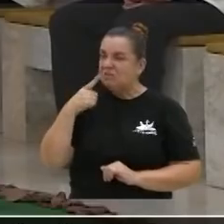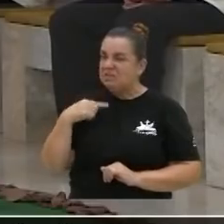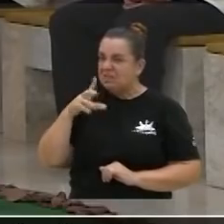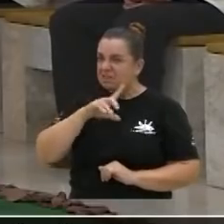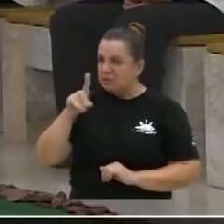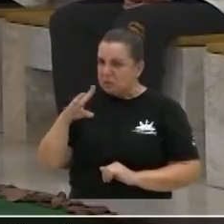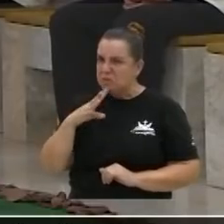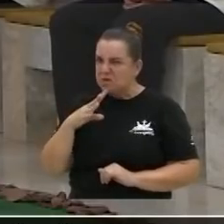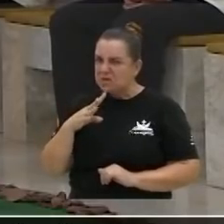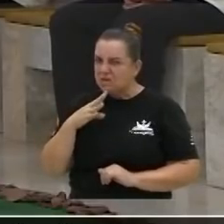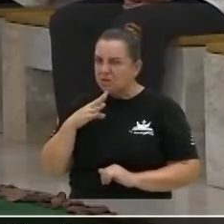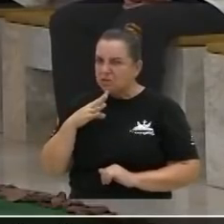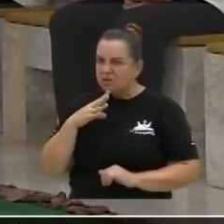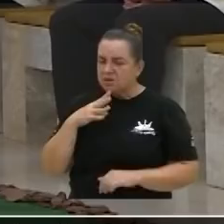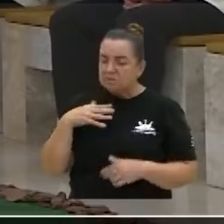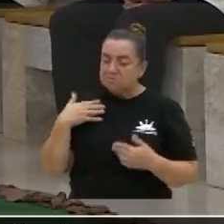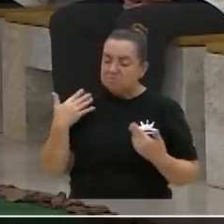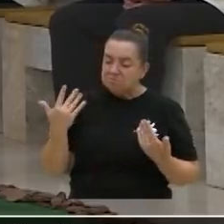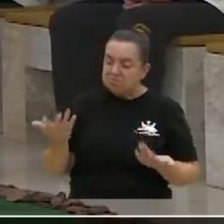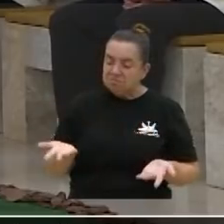Deus?